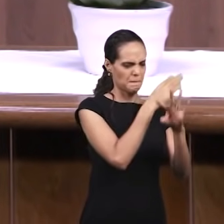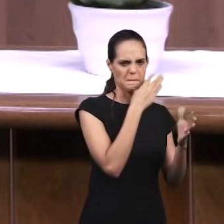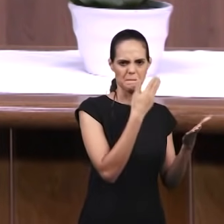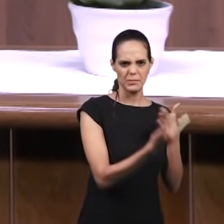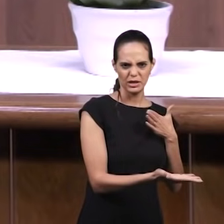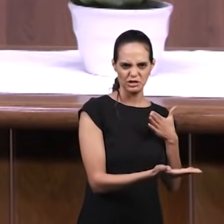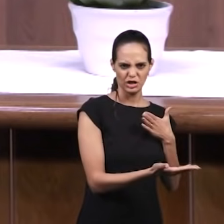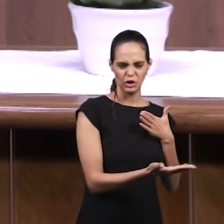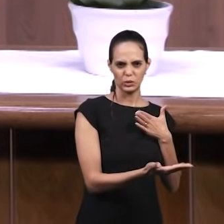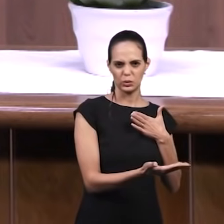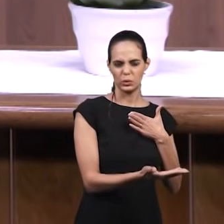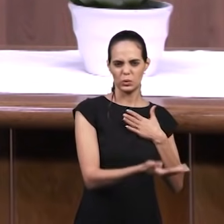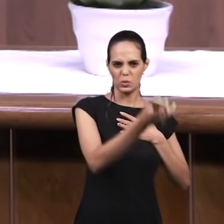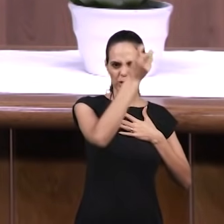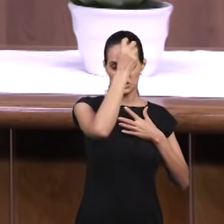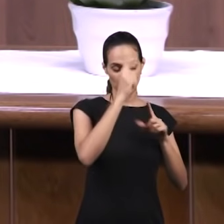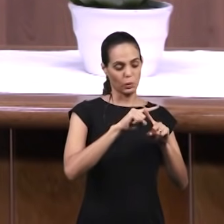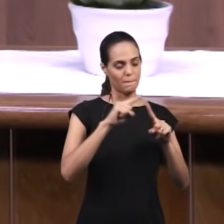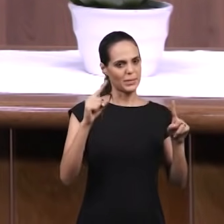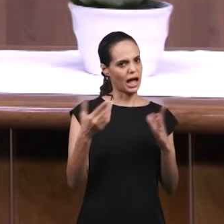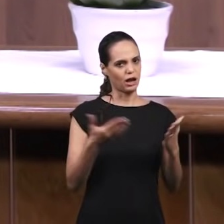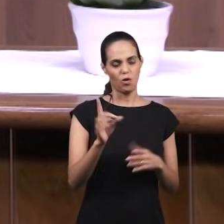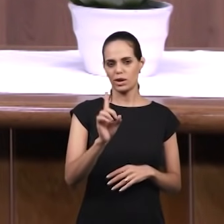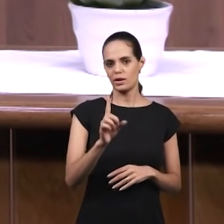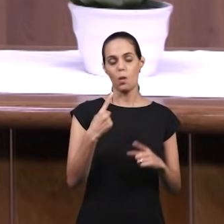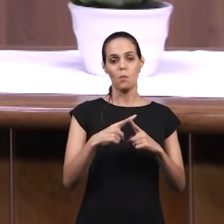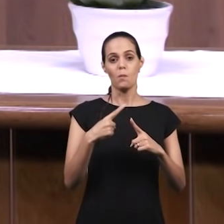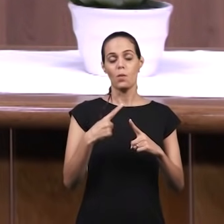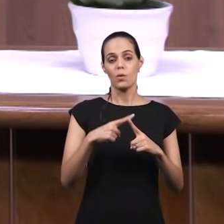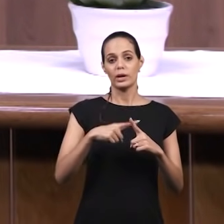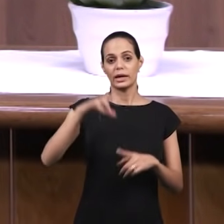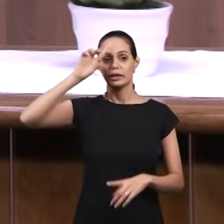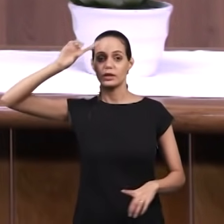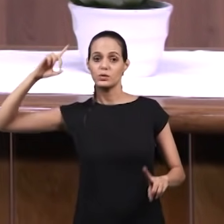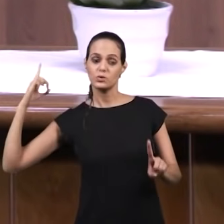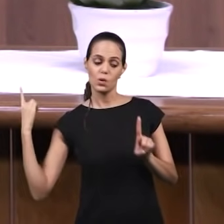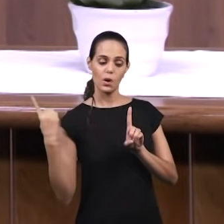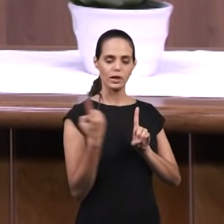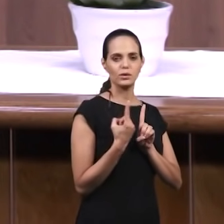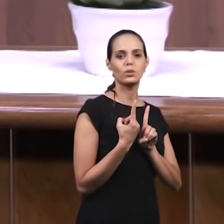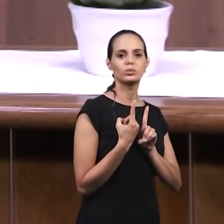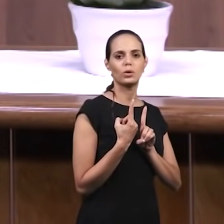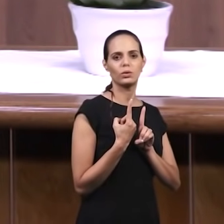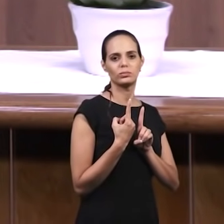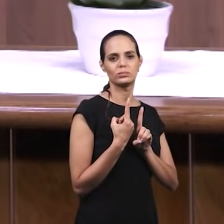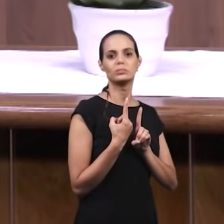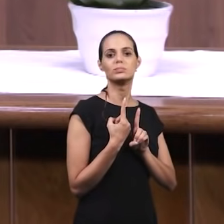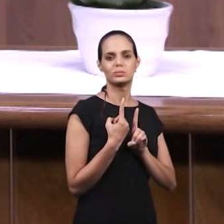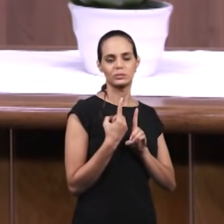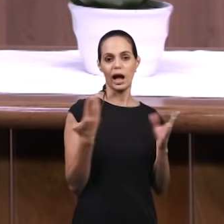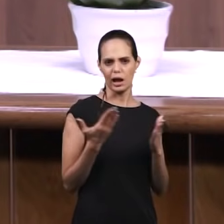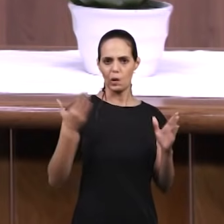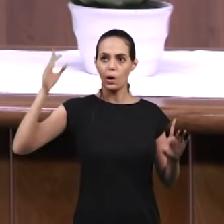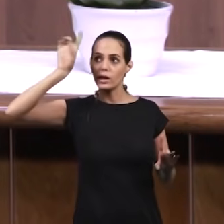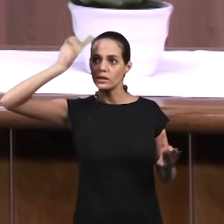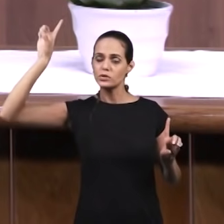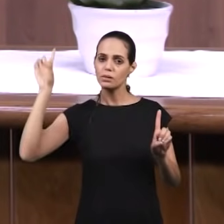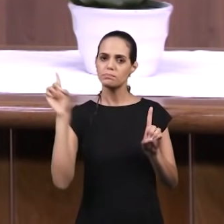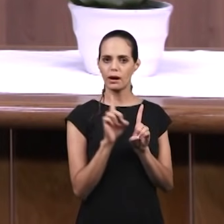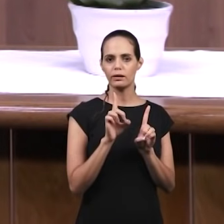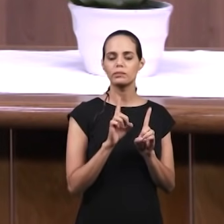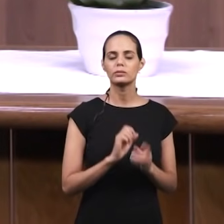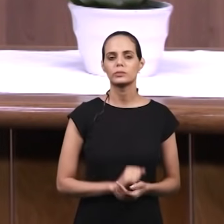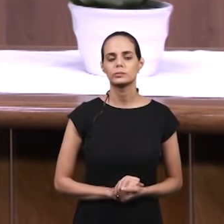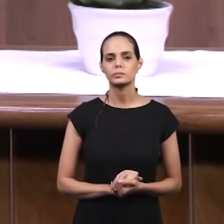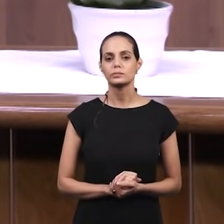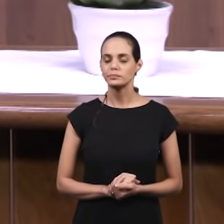somos encontrados, nós somos achados por Deus. E a palavra de Deus aponta profeticamente a condição espiritual do homem.